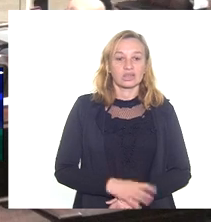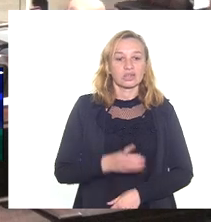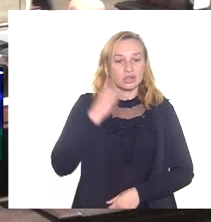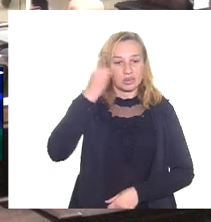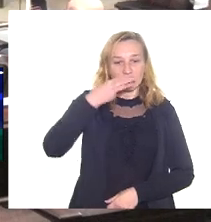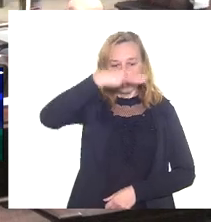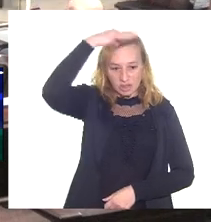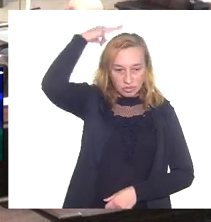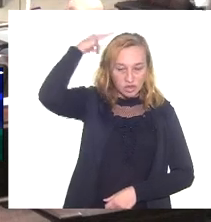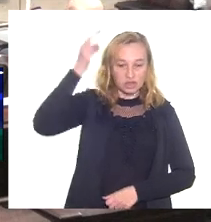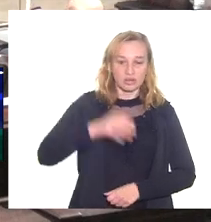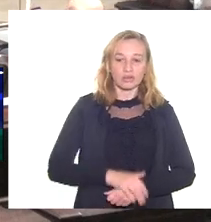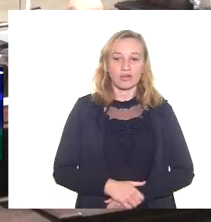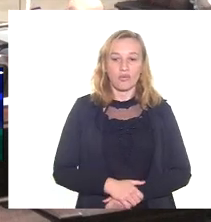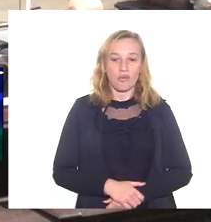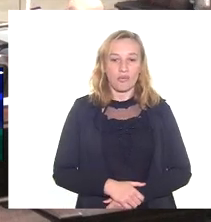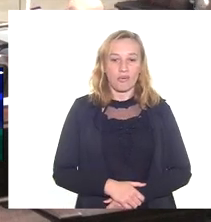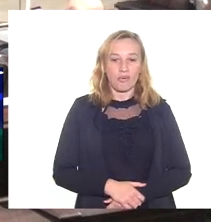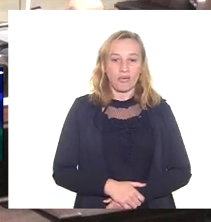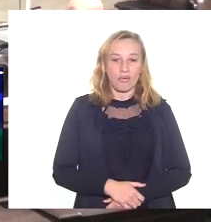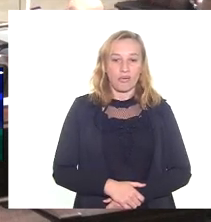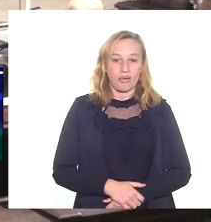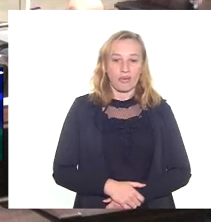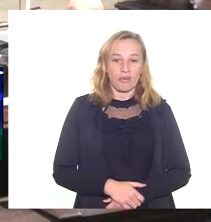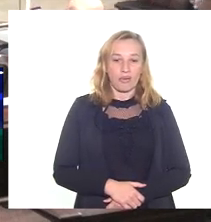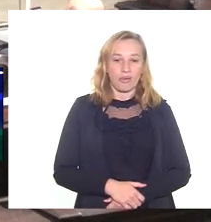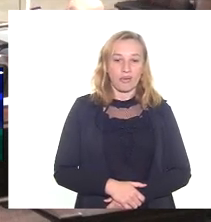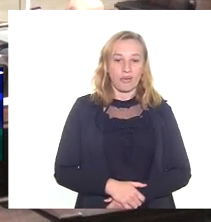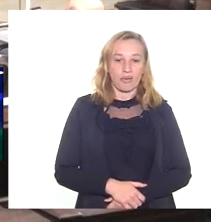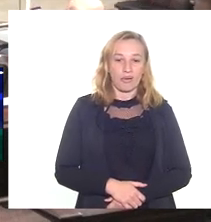Deputado Márcio Pacheco.